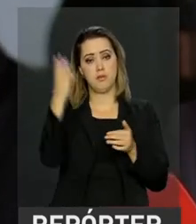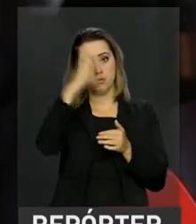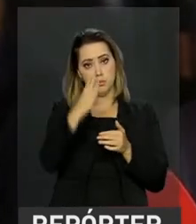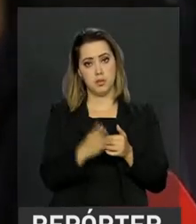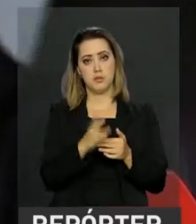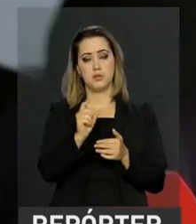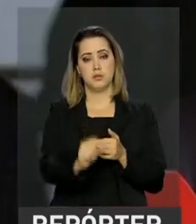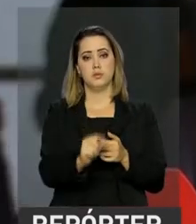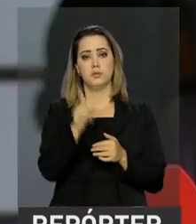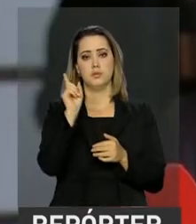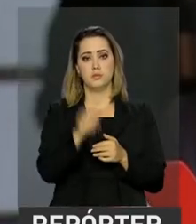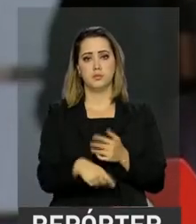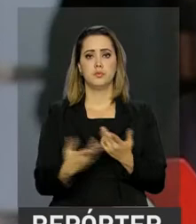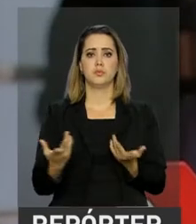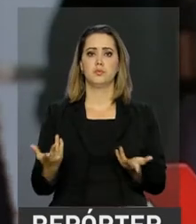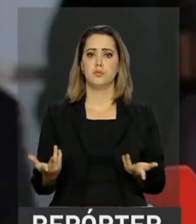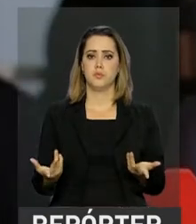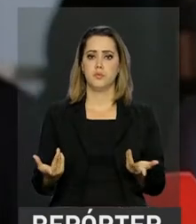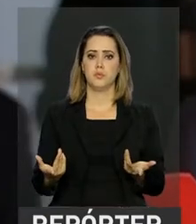dizer, desde que